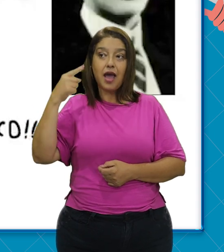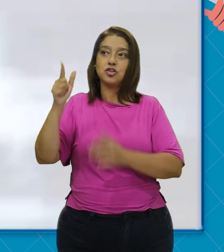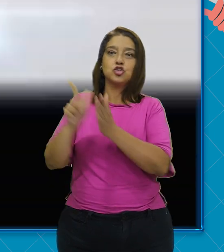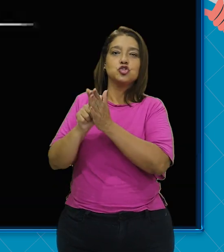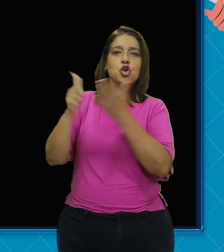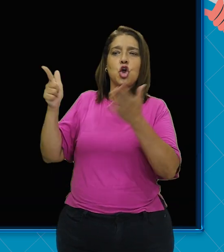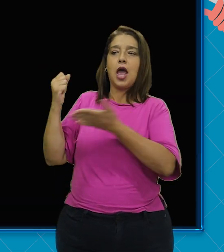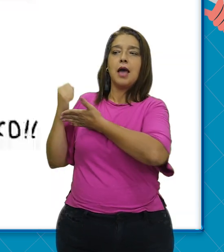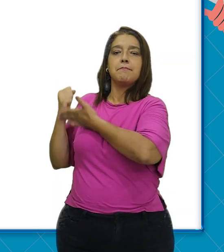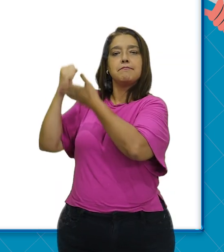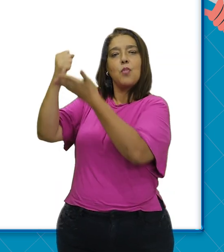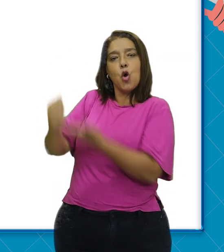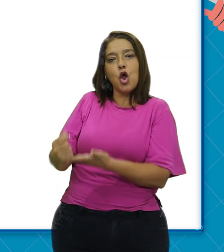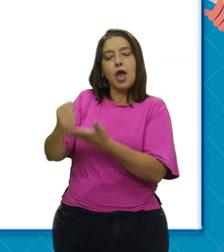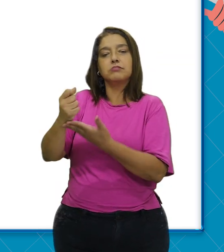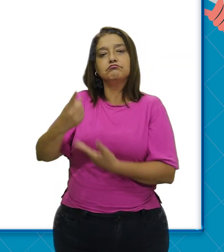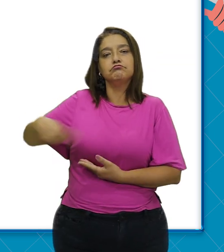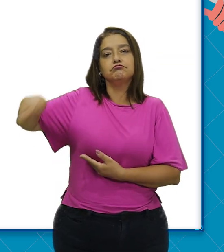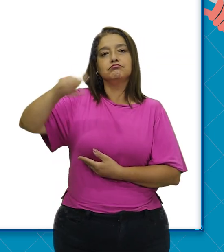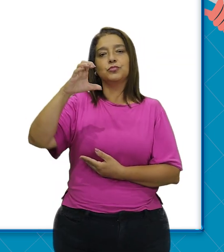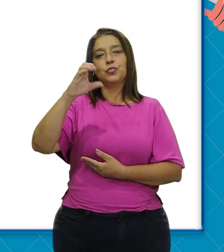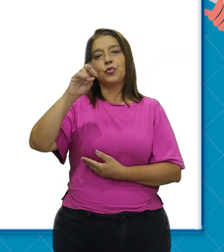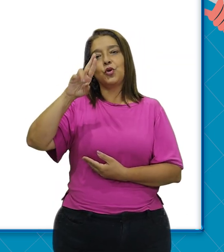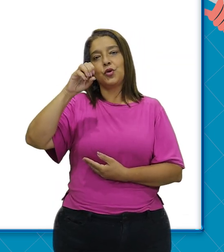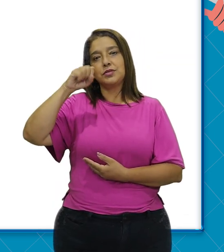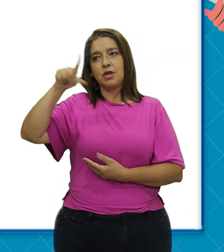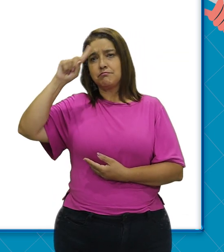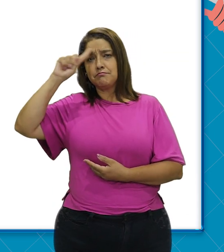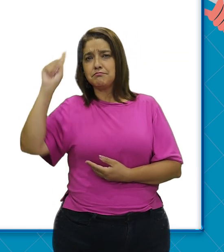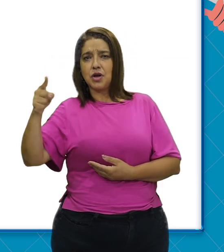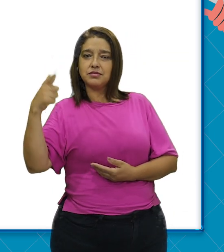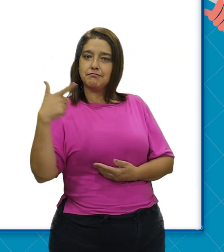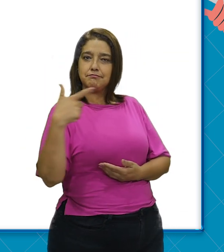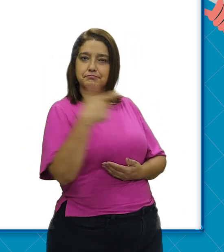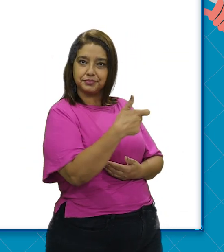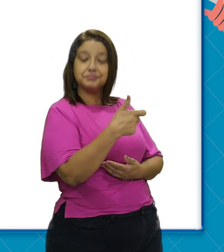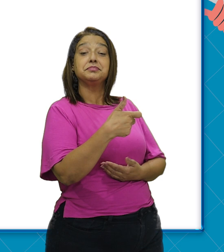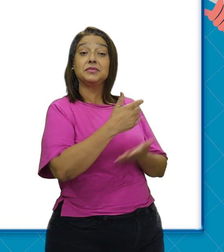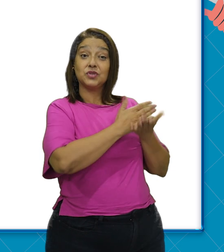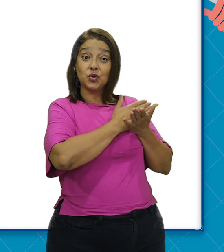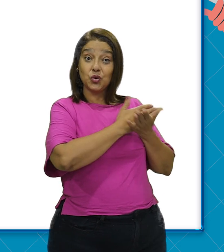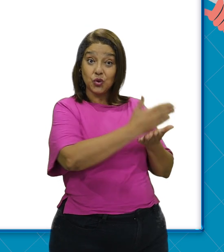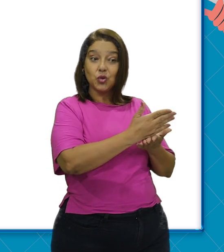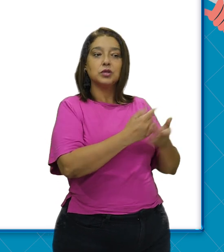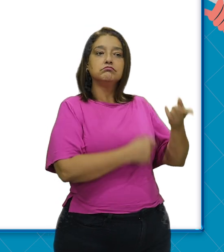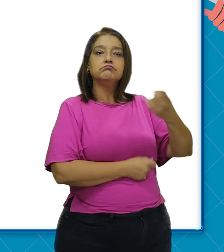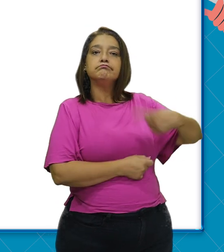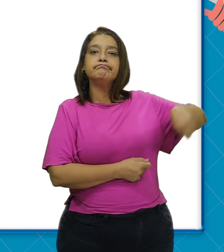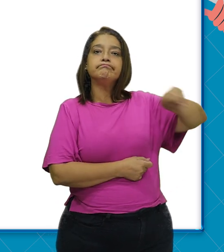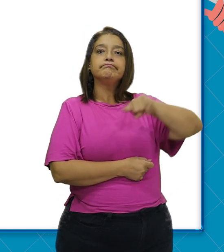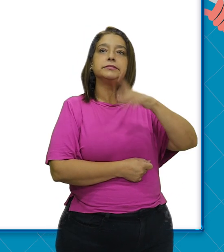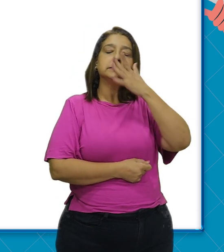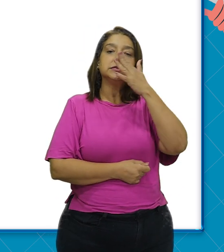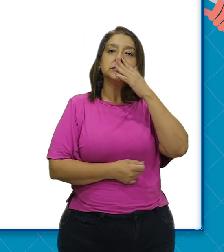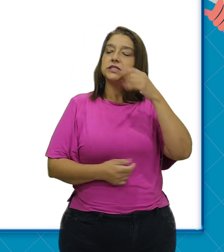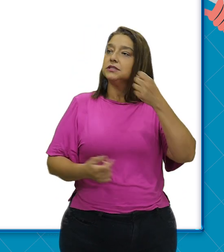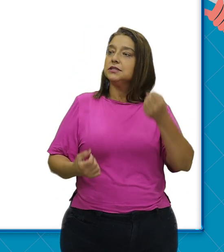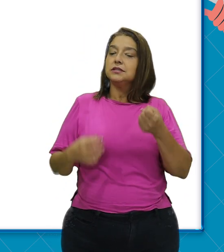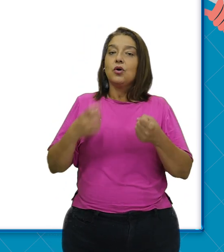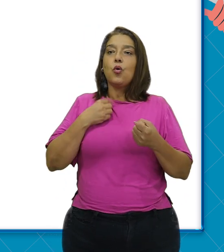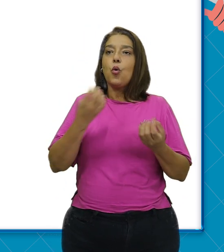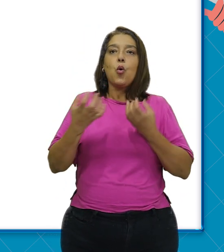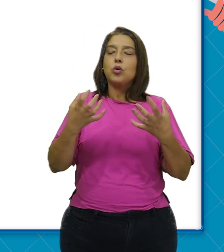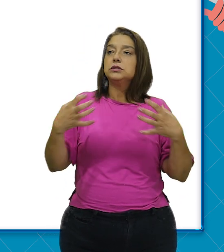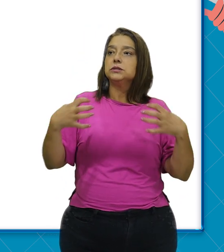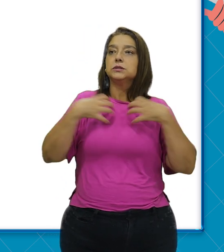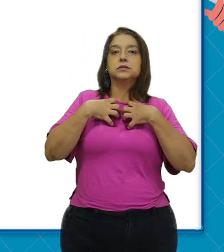coronéis. A partir desse acontecimento, a galera da Aliança Liberal se sentiu profundamente atacada e cheia de